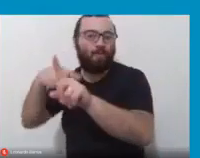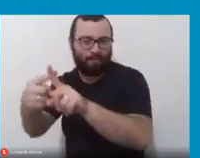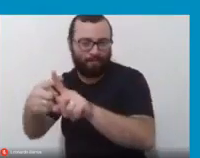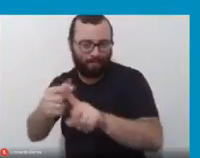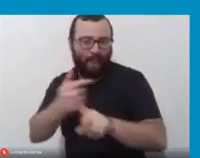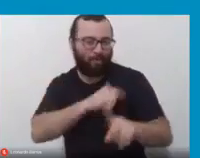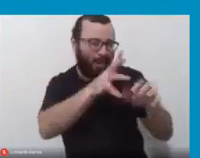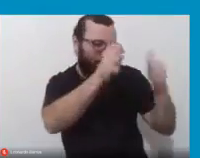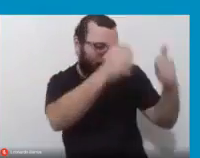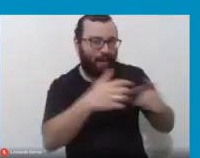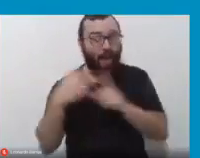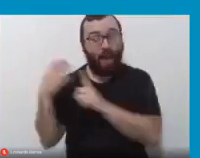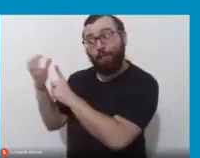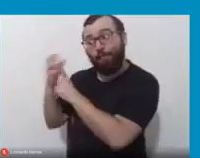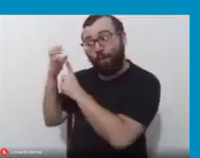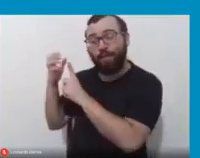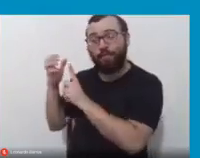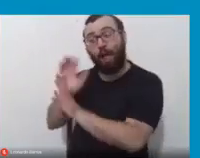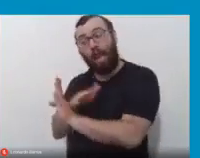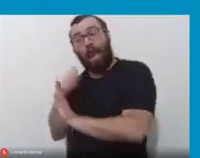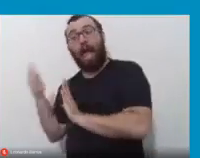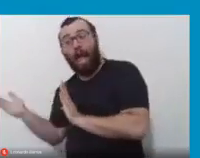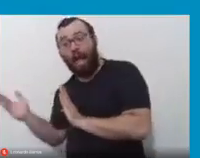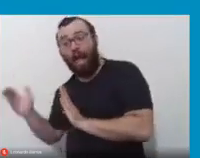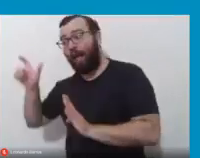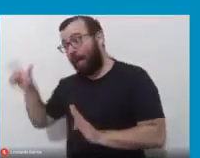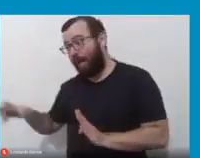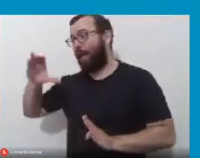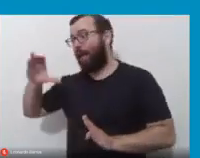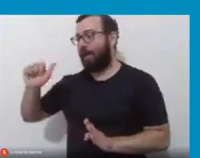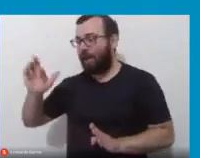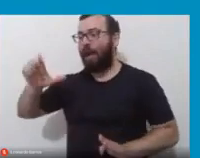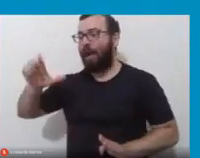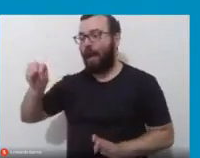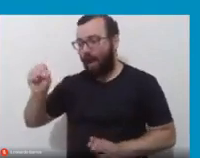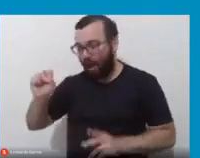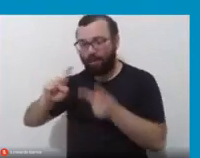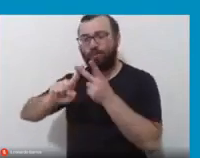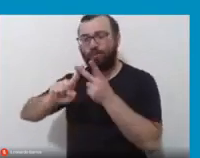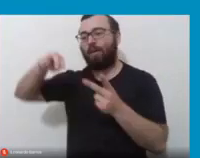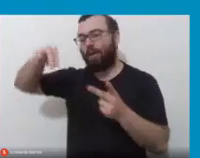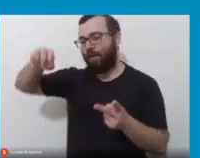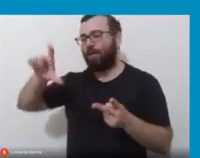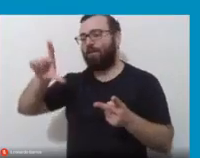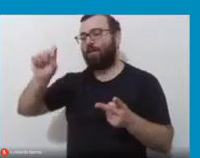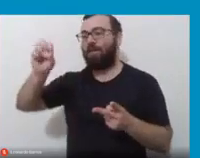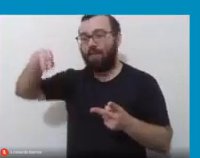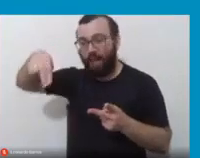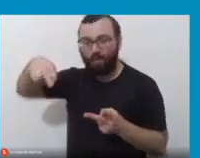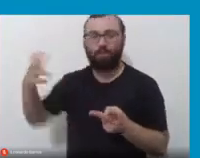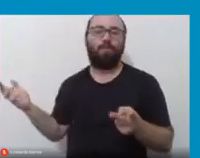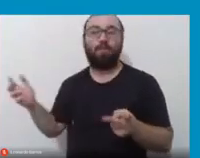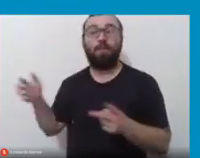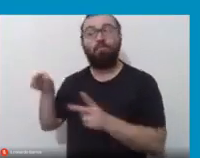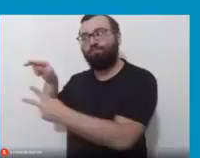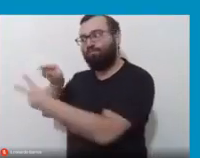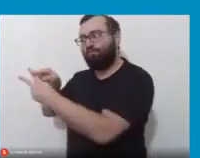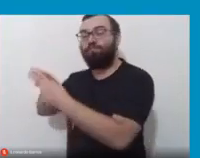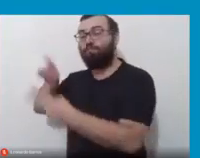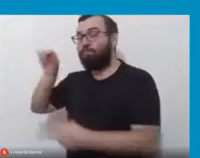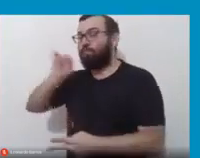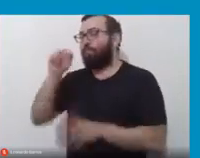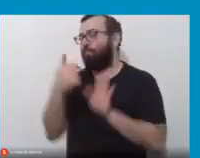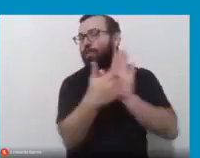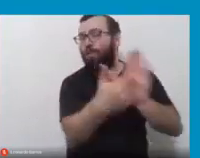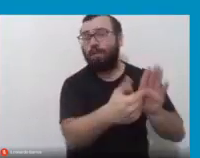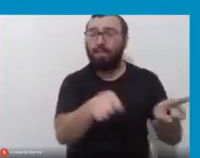fui influenciado, por um lado, pelo Carlos Reisenbaum e Nelson do Vale Silva, que foram muito importantes para mostrar, e, por outro